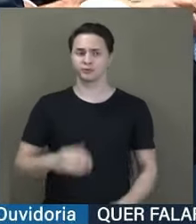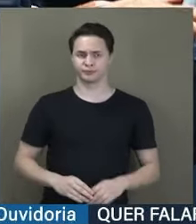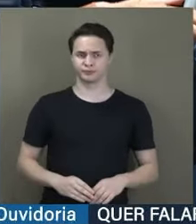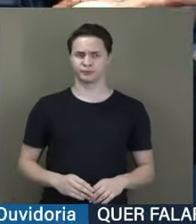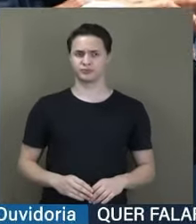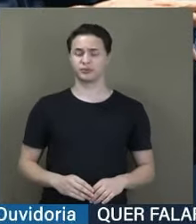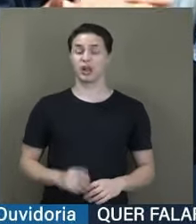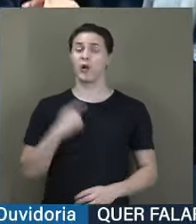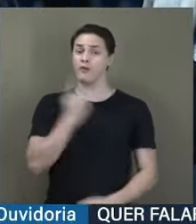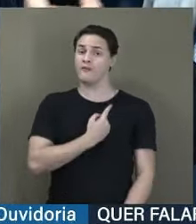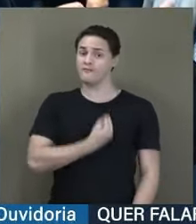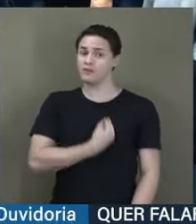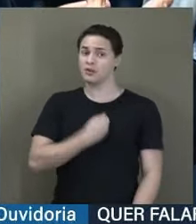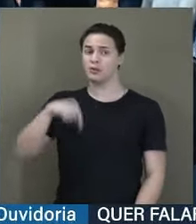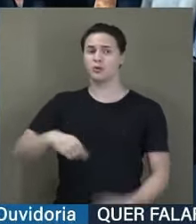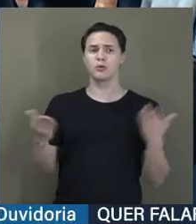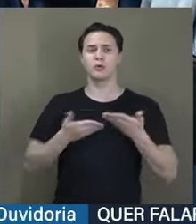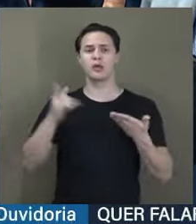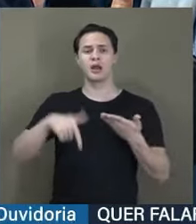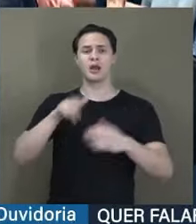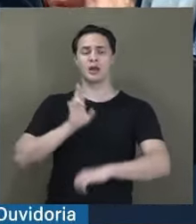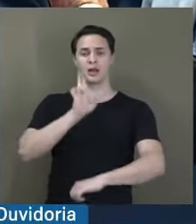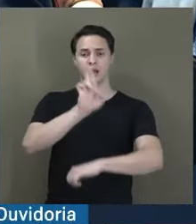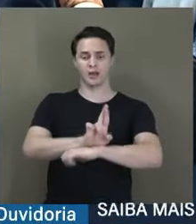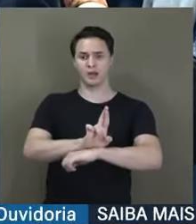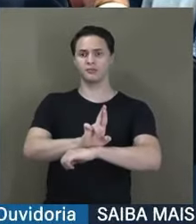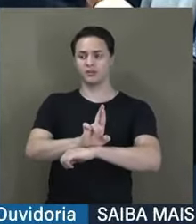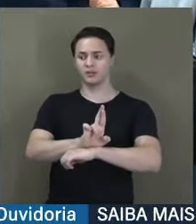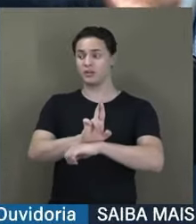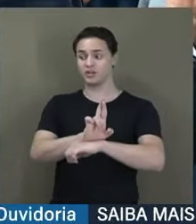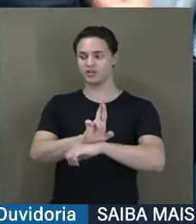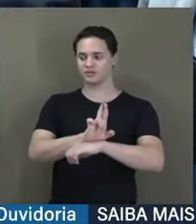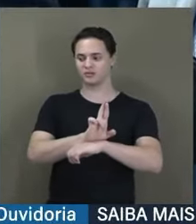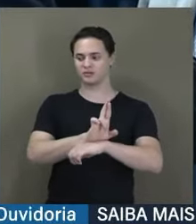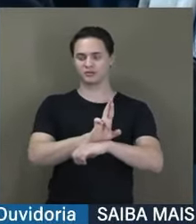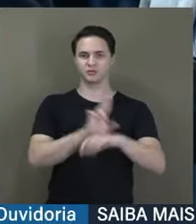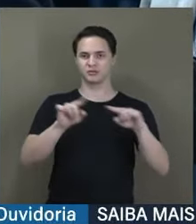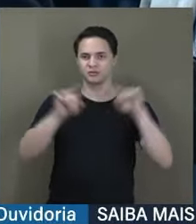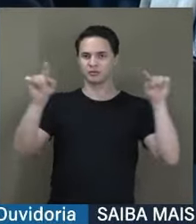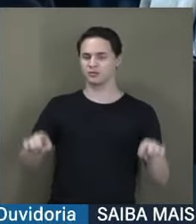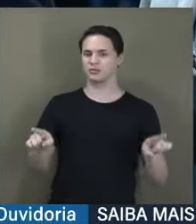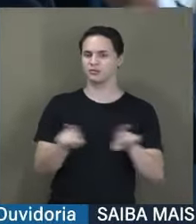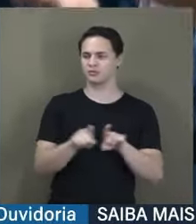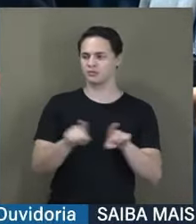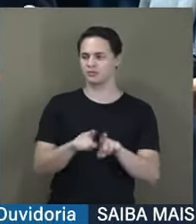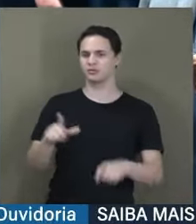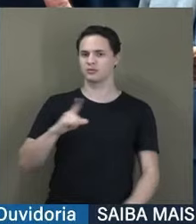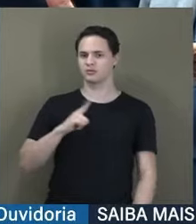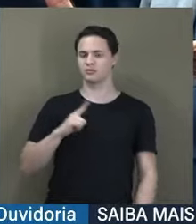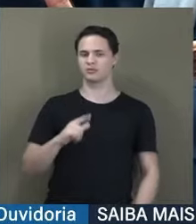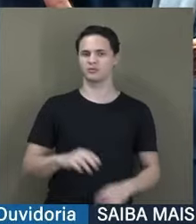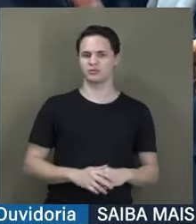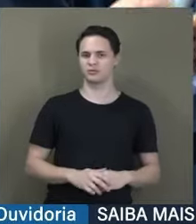nós estamos aqui para representar a população brasileira. Nós fomos trazidos aqui com esse